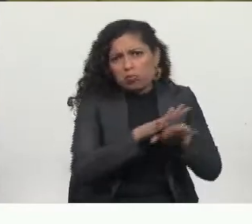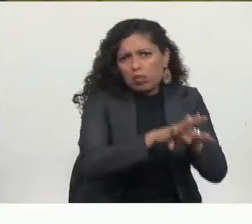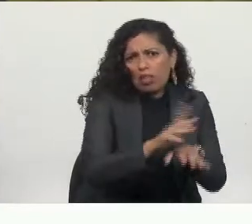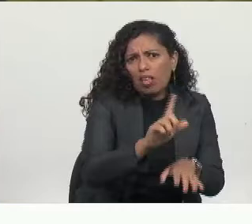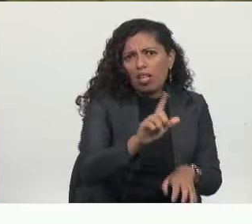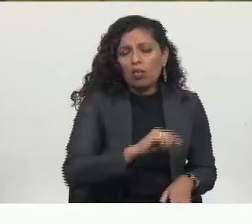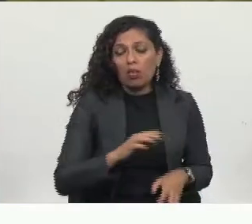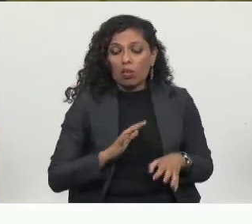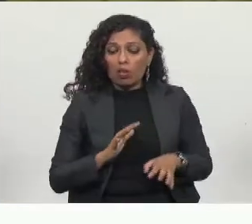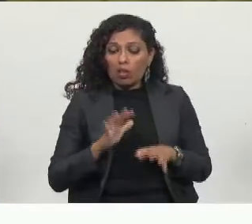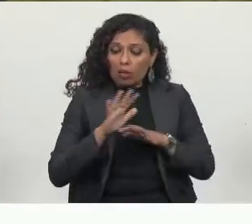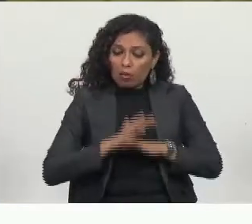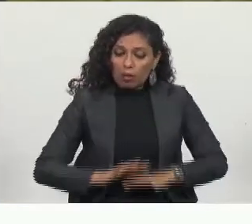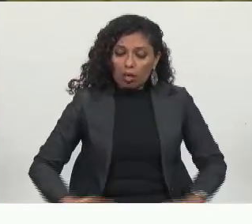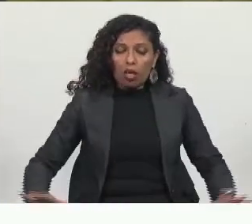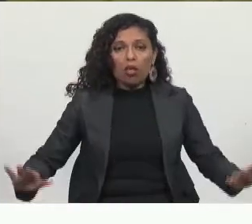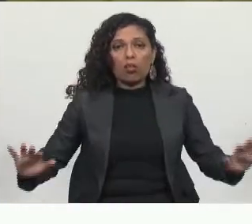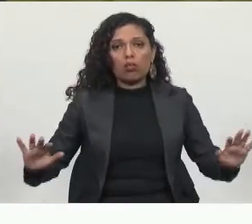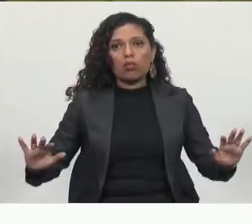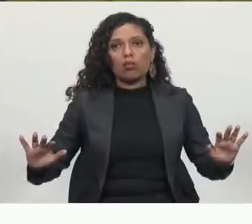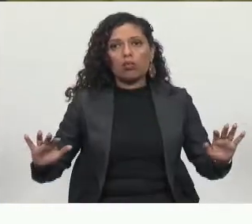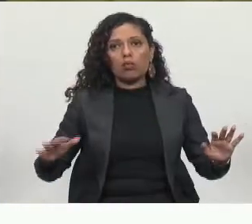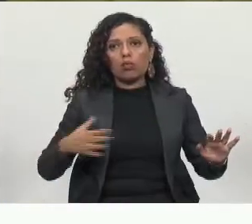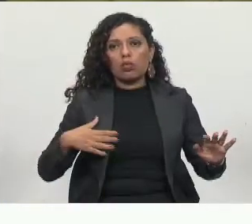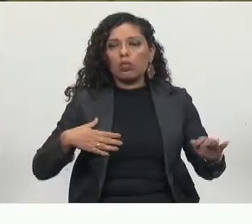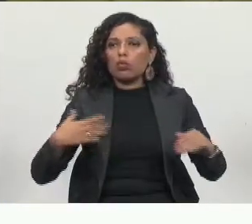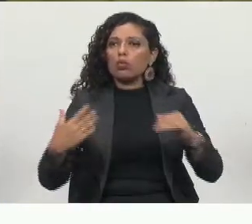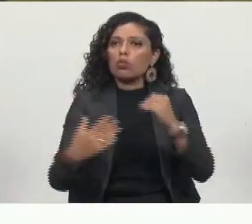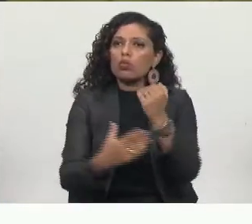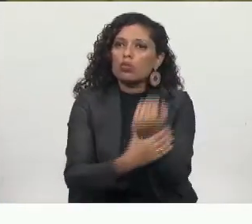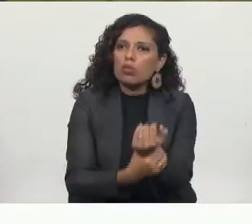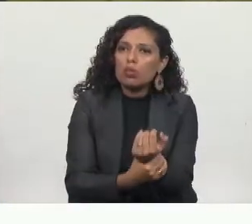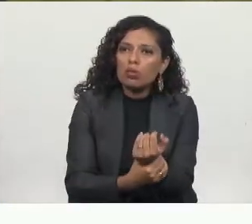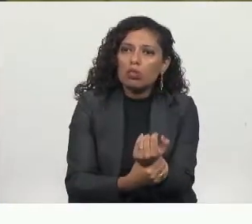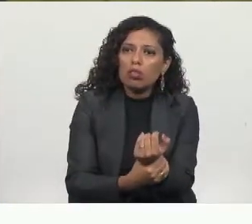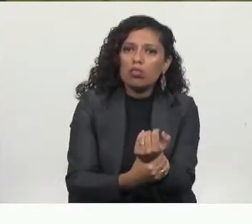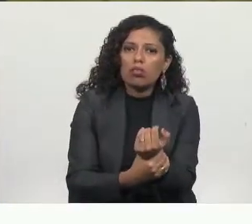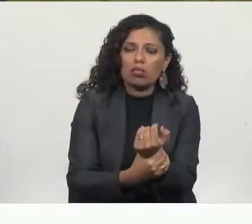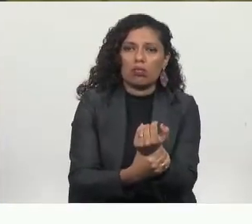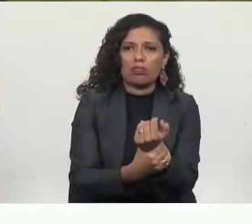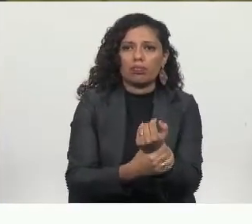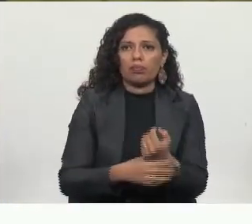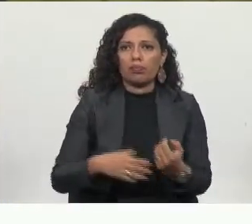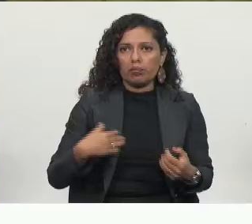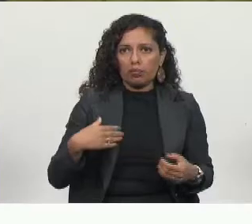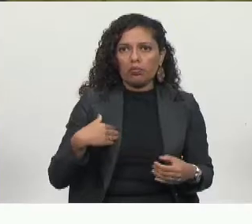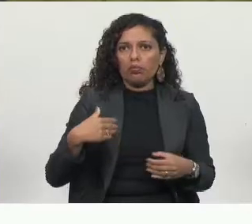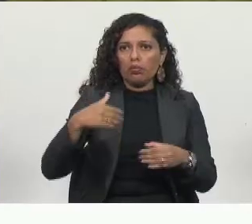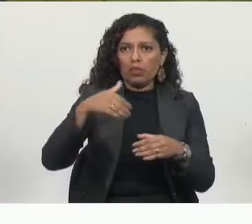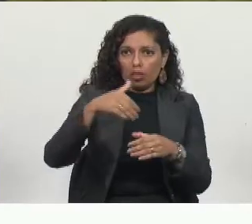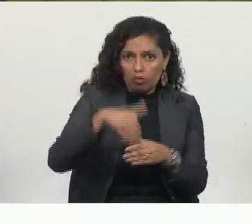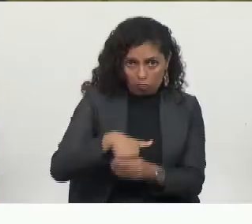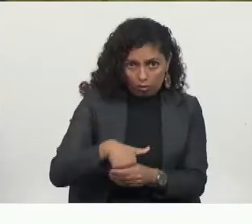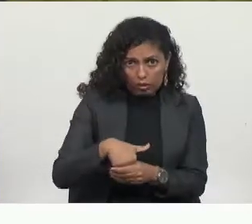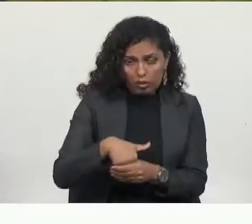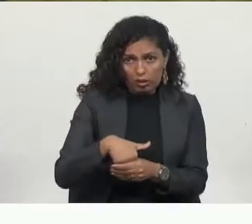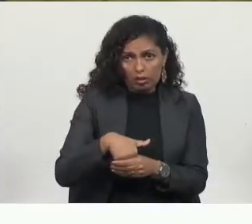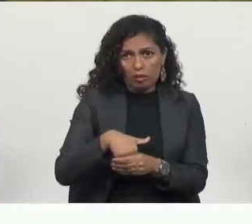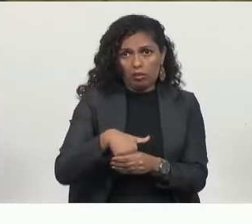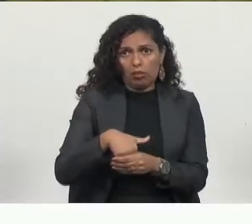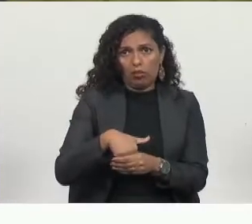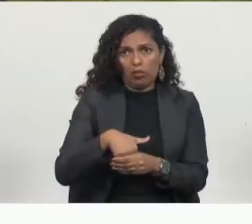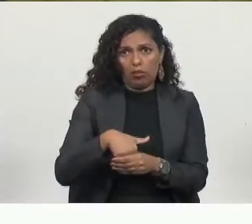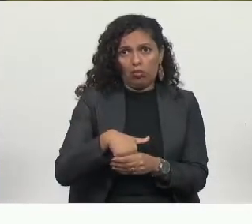isso. Porque senão eu sou uma pessoa isolada, mas eu vou votar no sentido que a gente possa seguir o Estatuto do Desarmamento e andar armado em